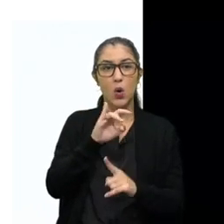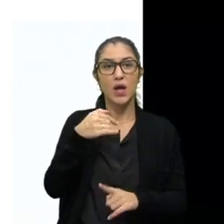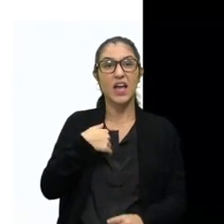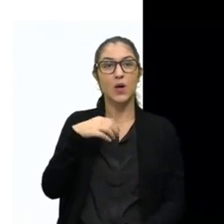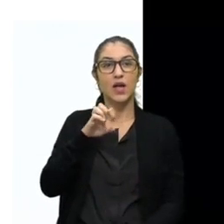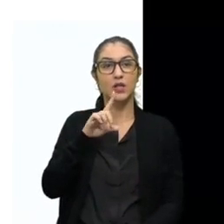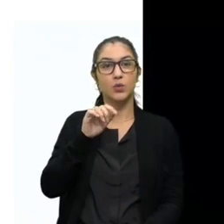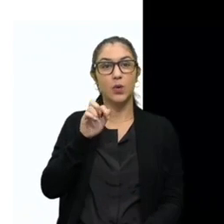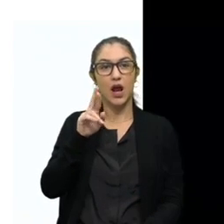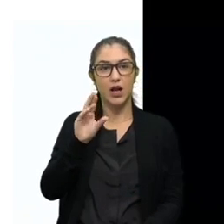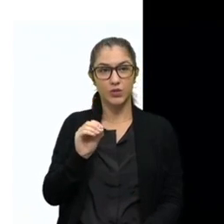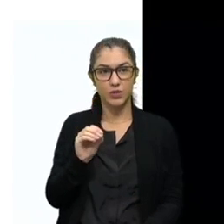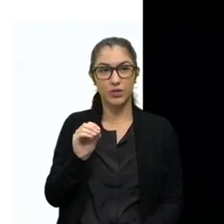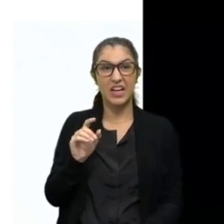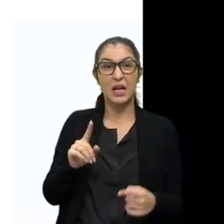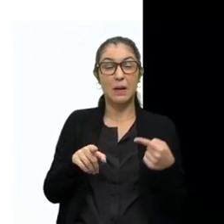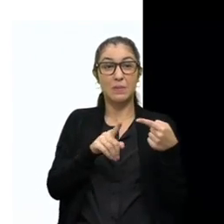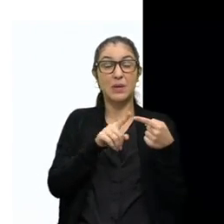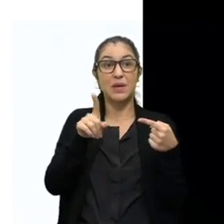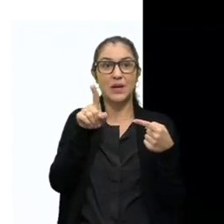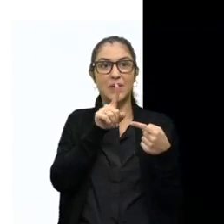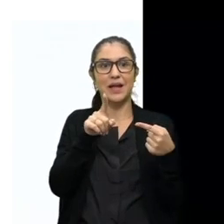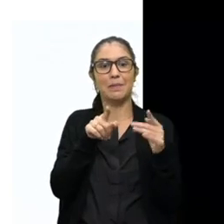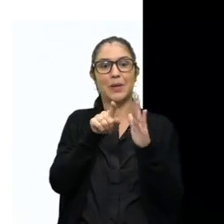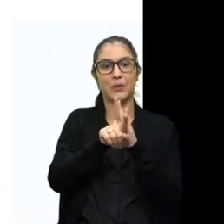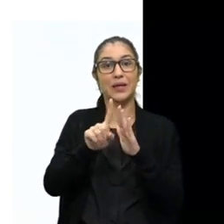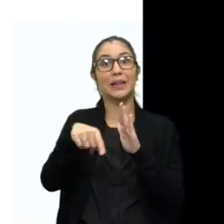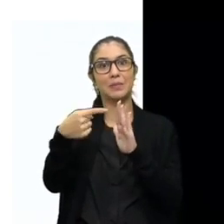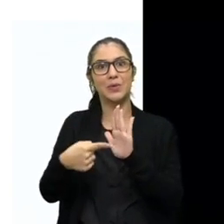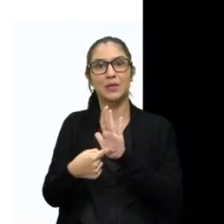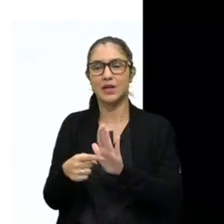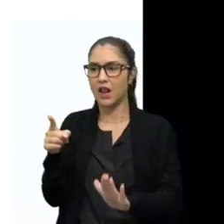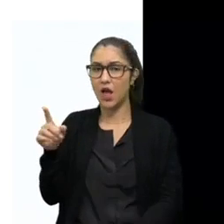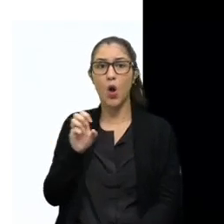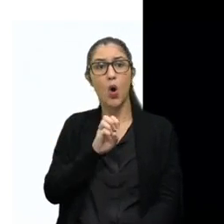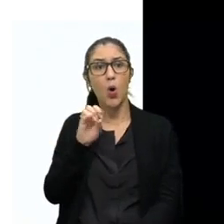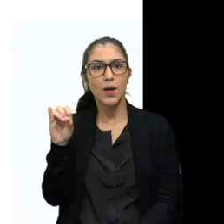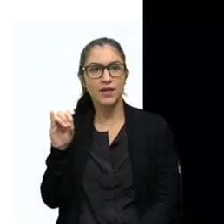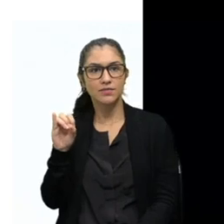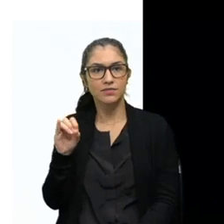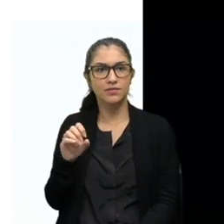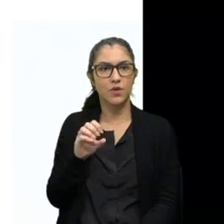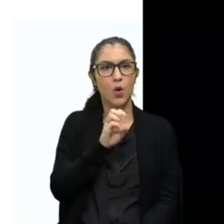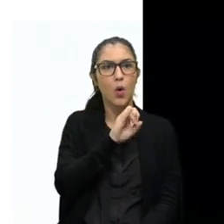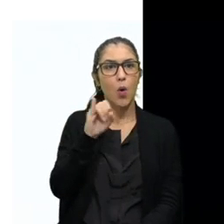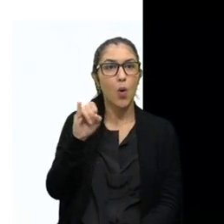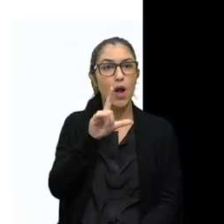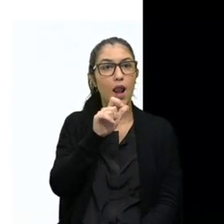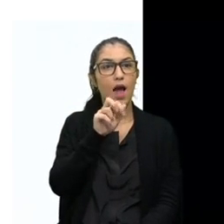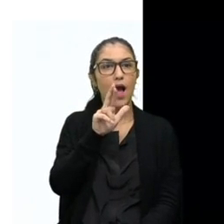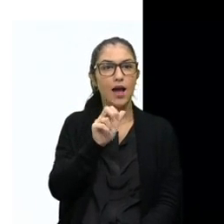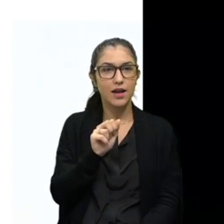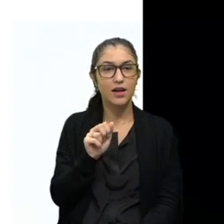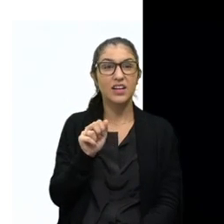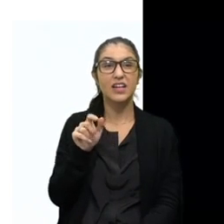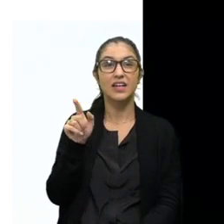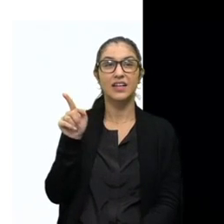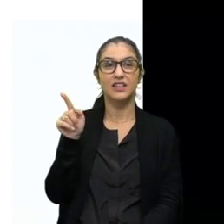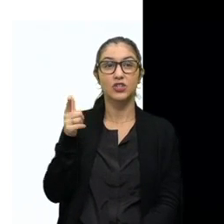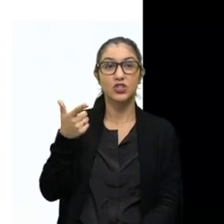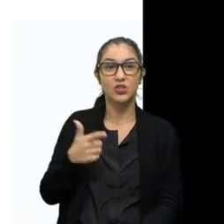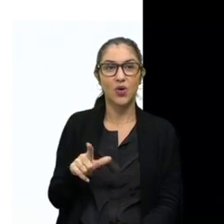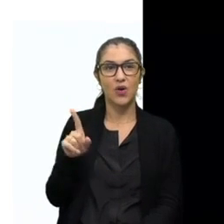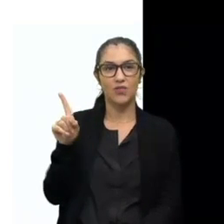Eduardo Couto. Primeiro ele fez a pergunta, depois ele se apresenta. Ela responde, oi. Olá, Lara. Ele arrumou, olha,